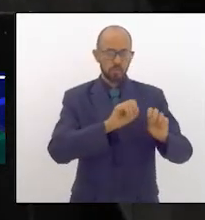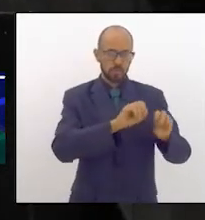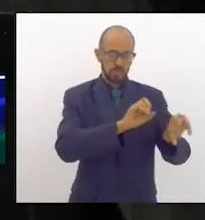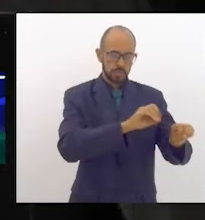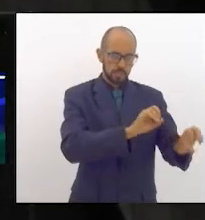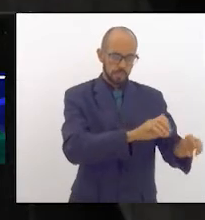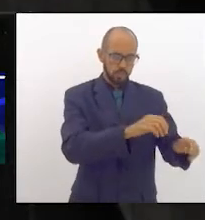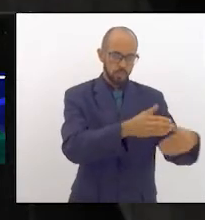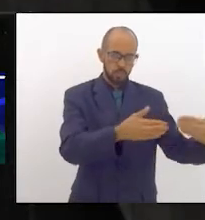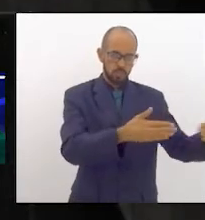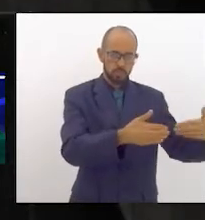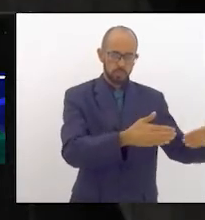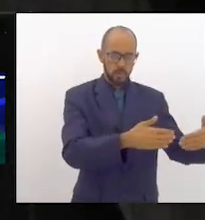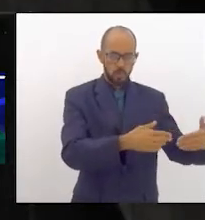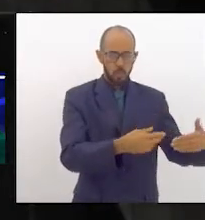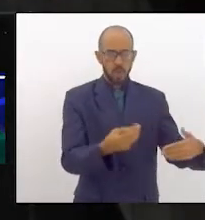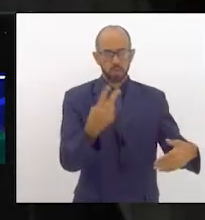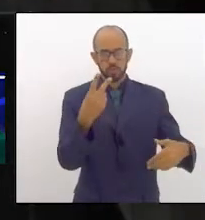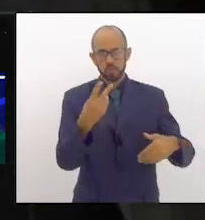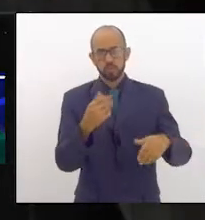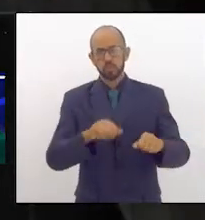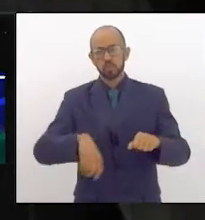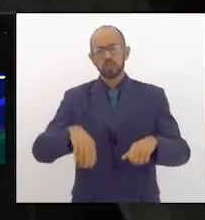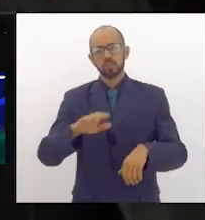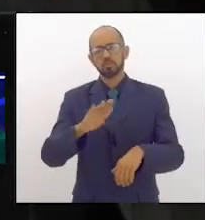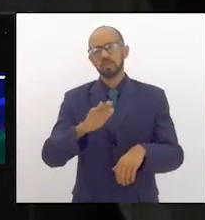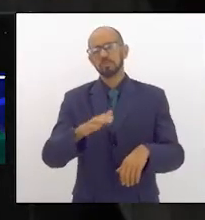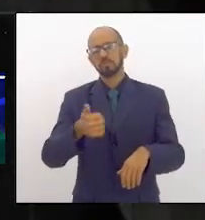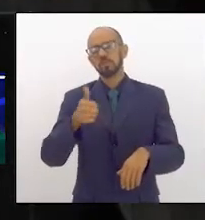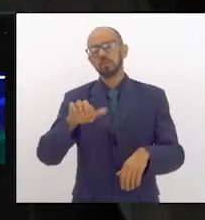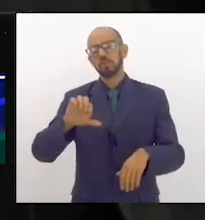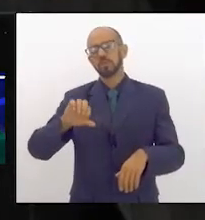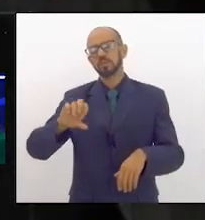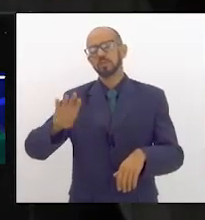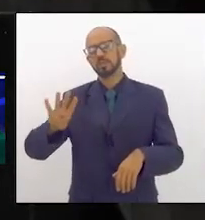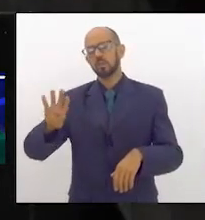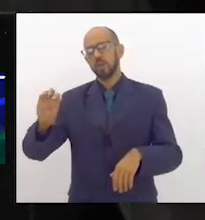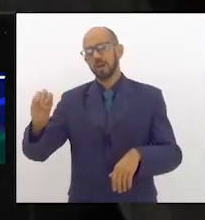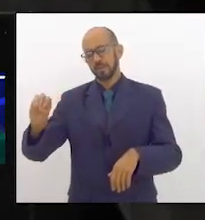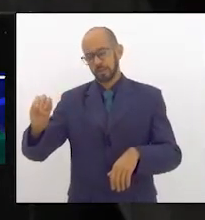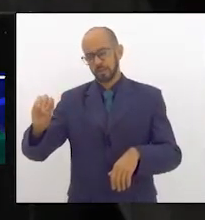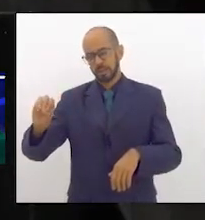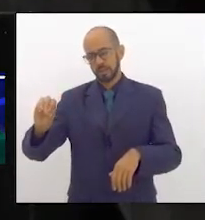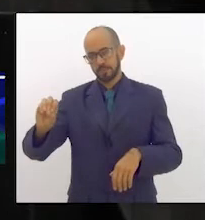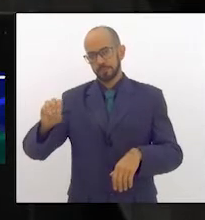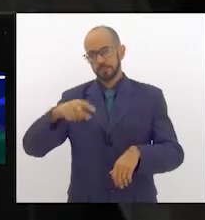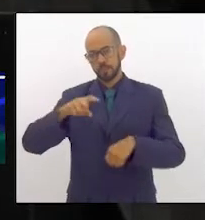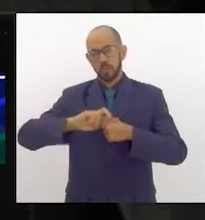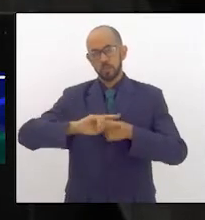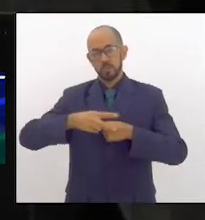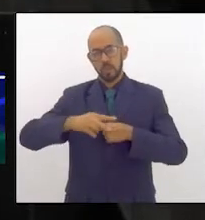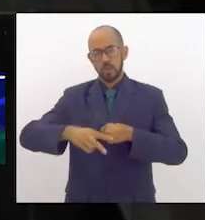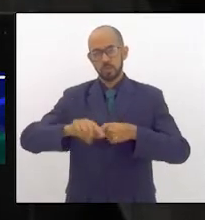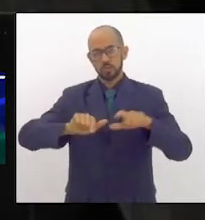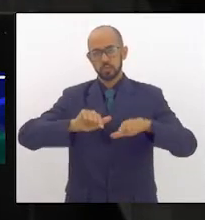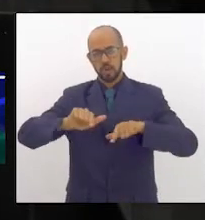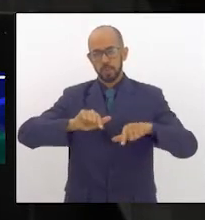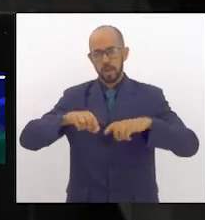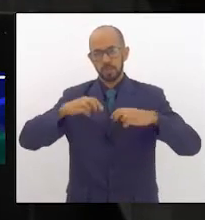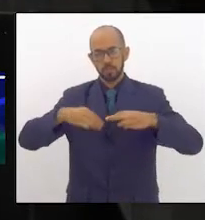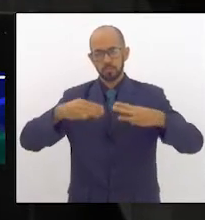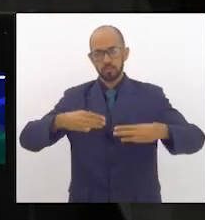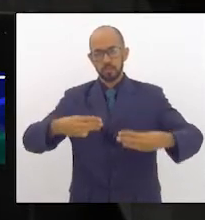ambas na primeira metade dos anos 40 fruto do trabalho de um ministro